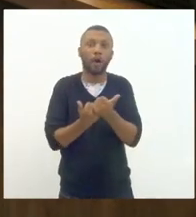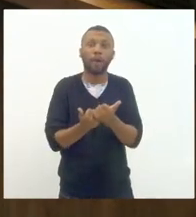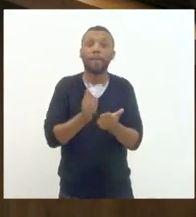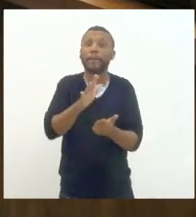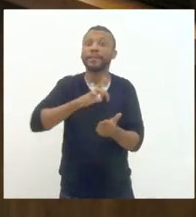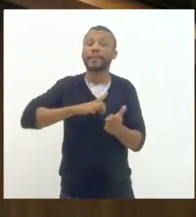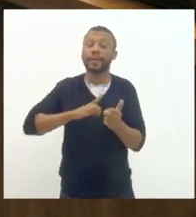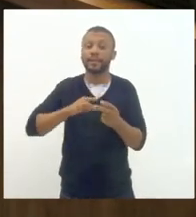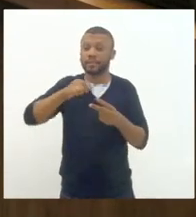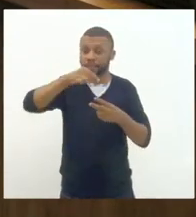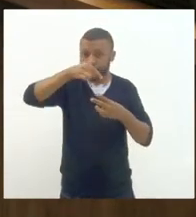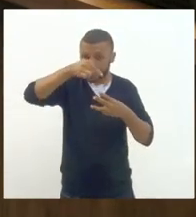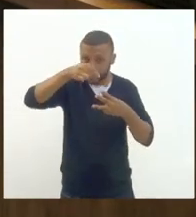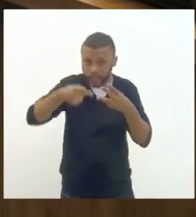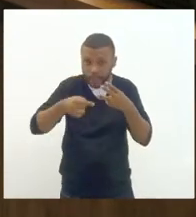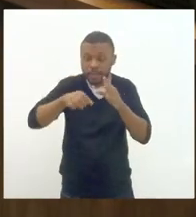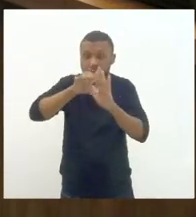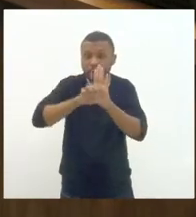emendas, todas de